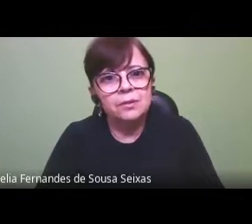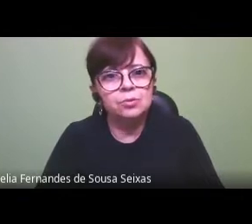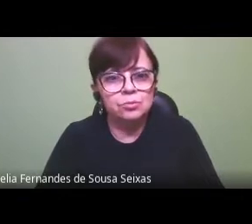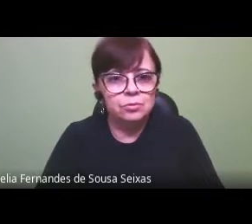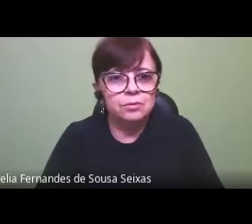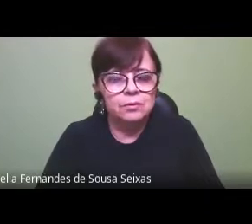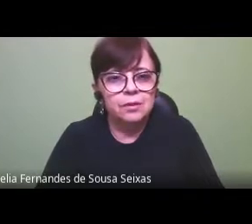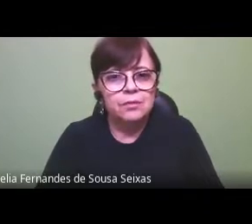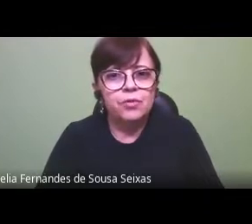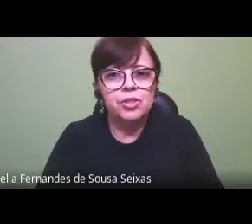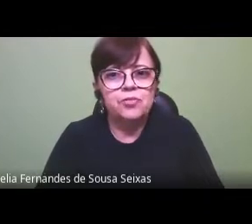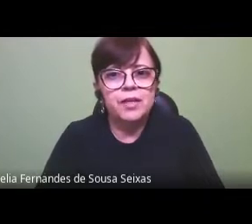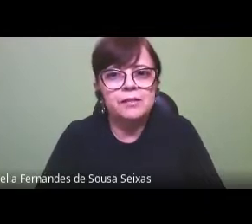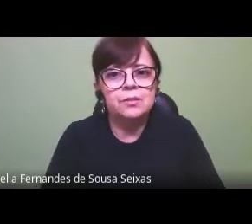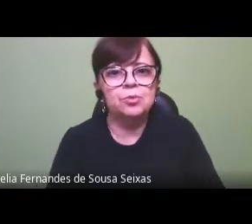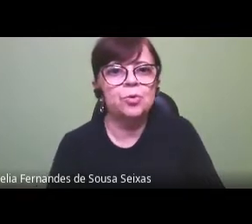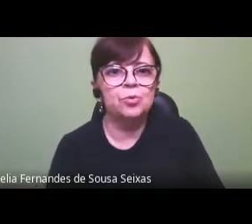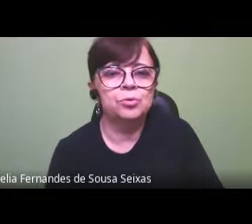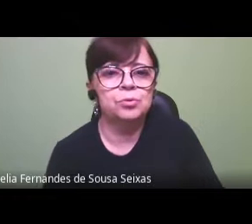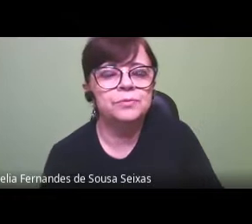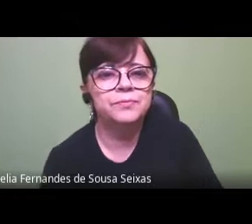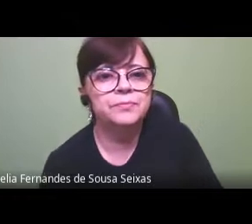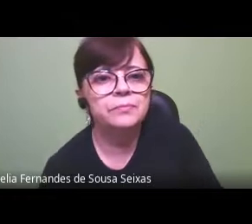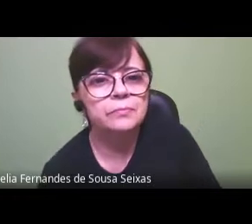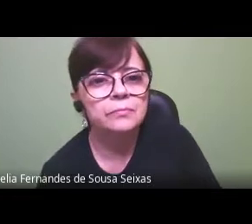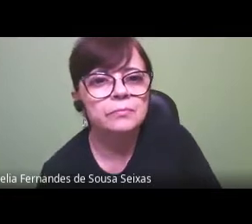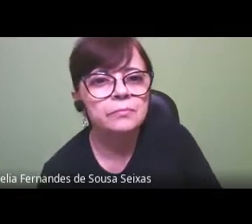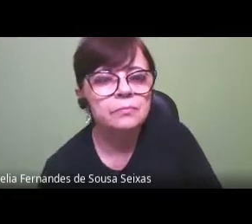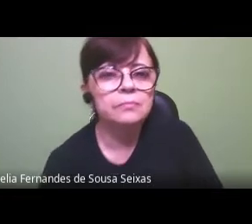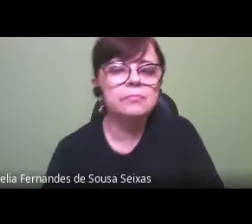separado e junto. Veja a diferença entre um e outro.